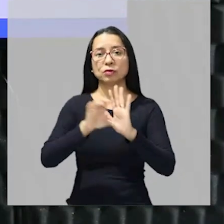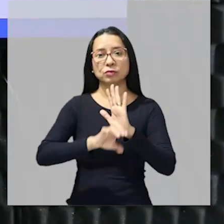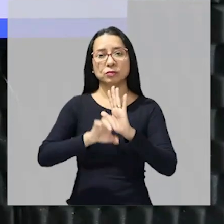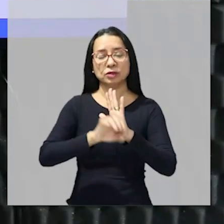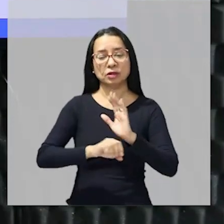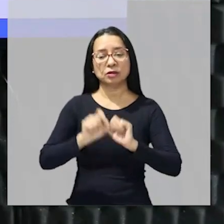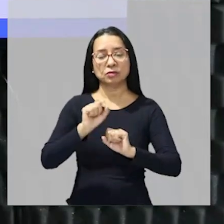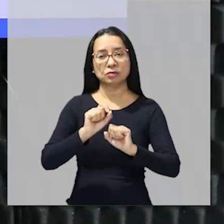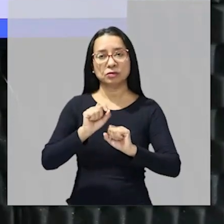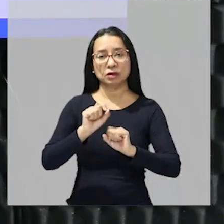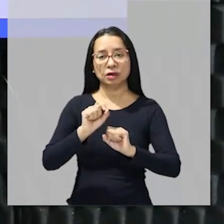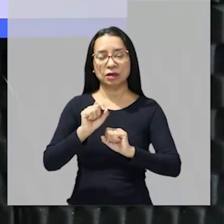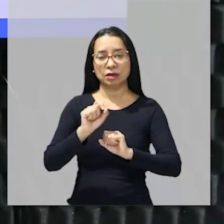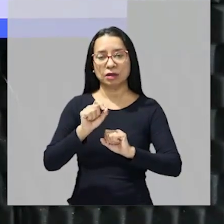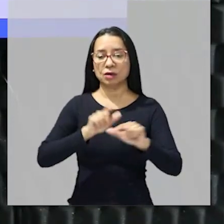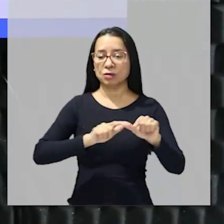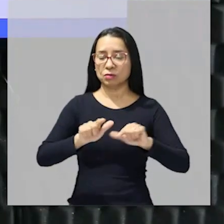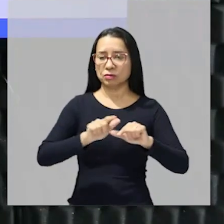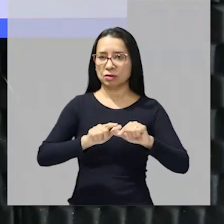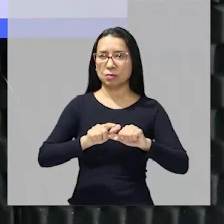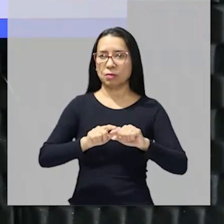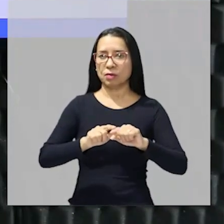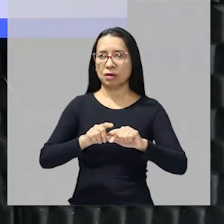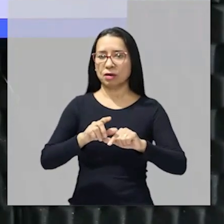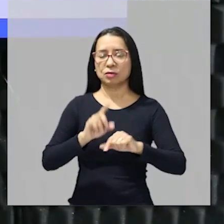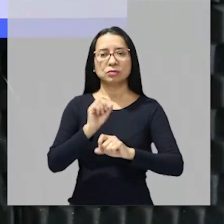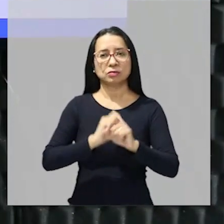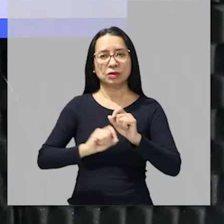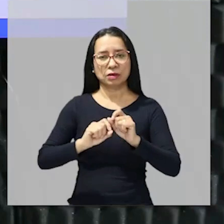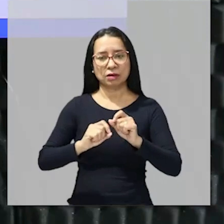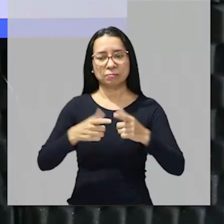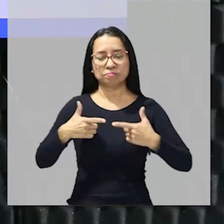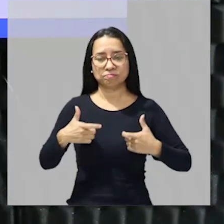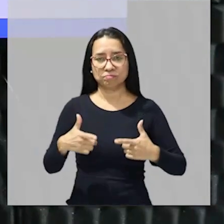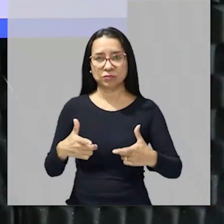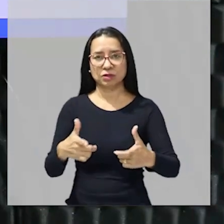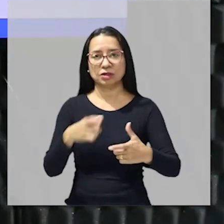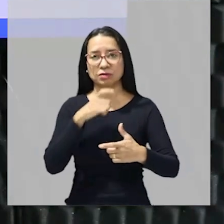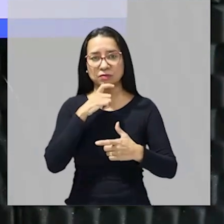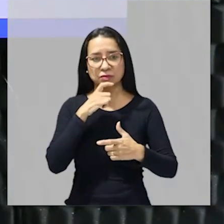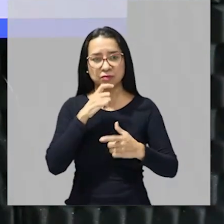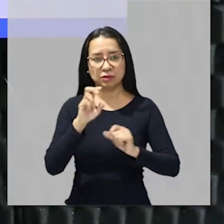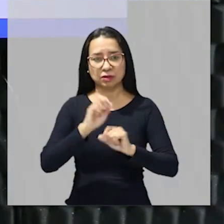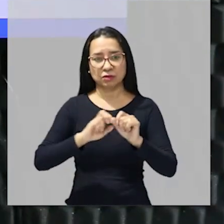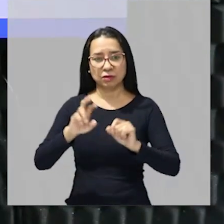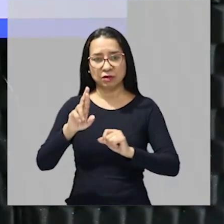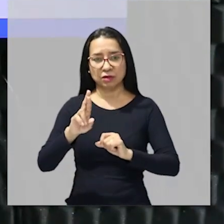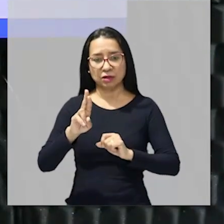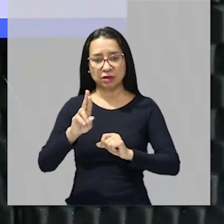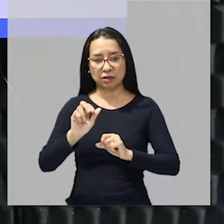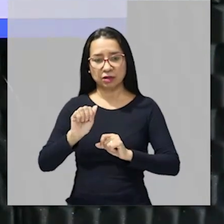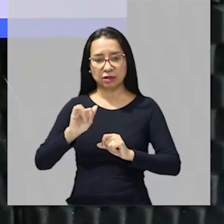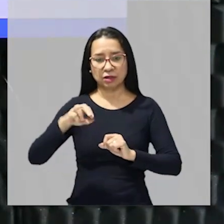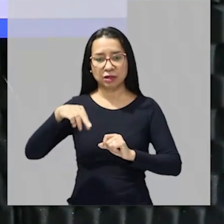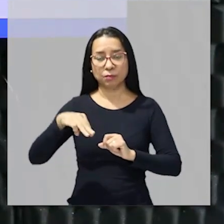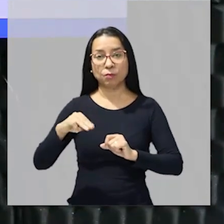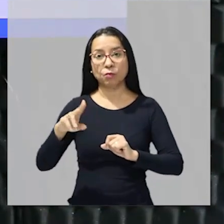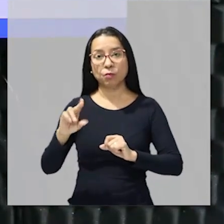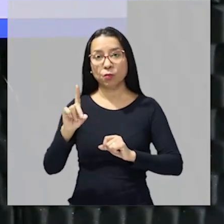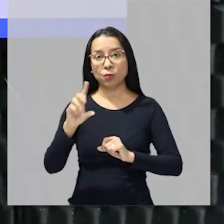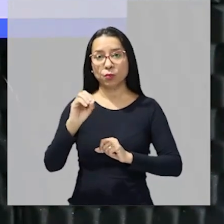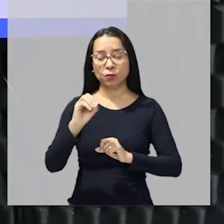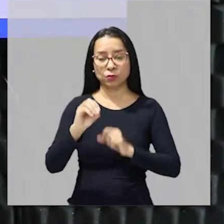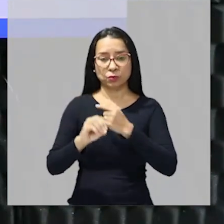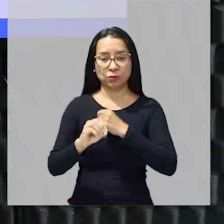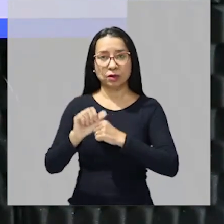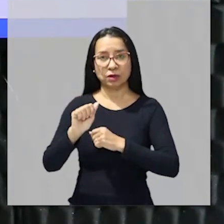utilizar quando trabalho didaticamente Guerra Fria é do Raimundo Aron, né? Do intelectual